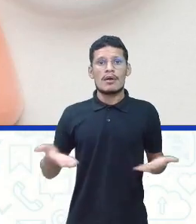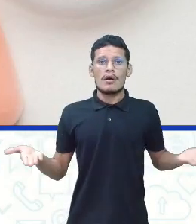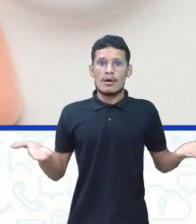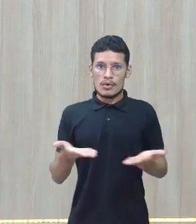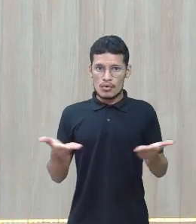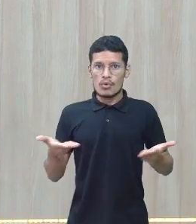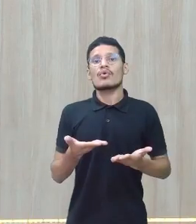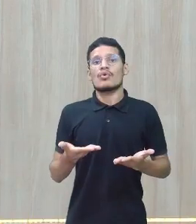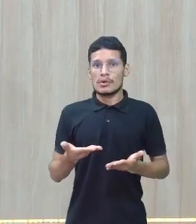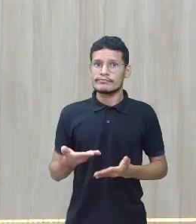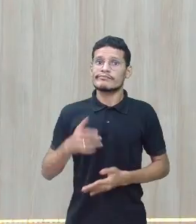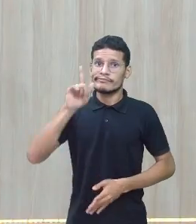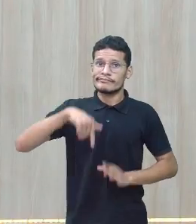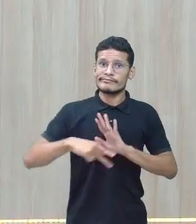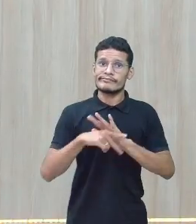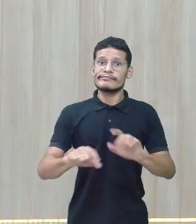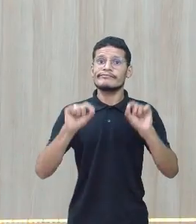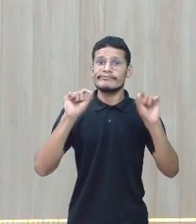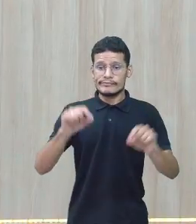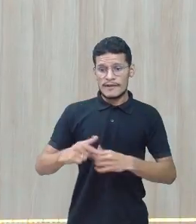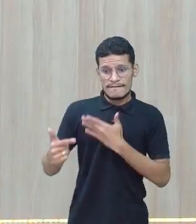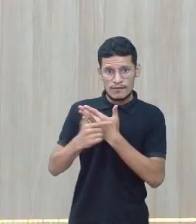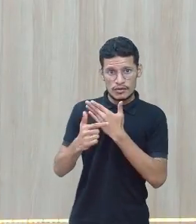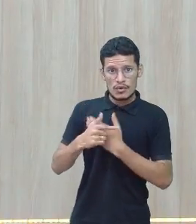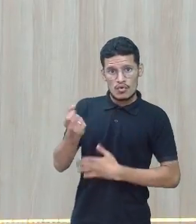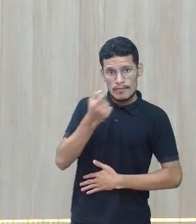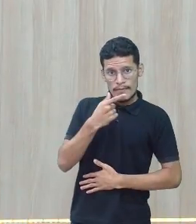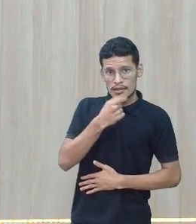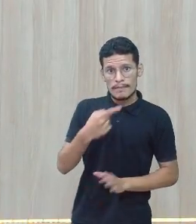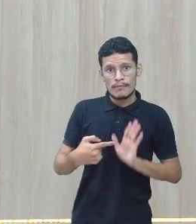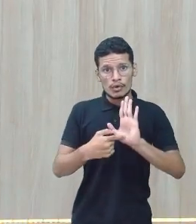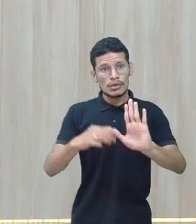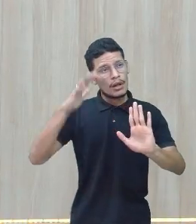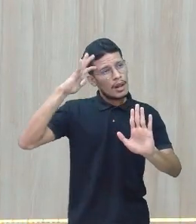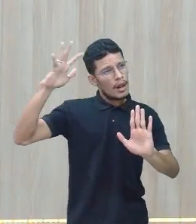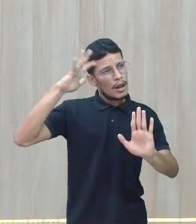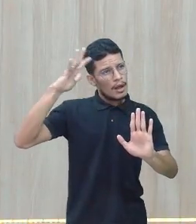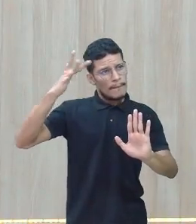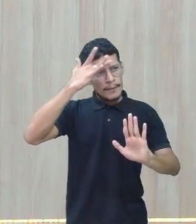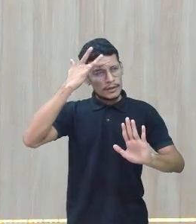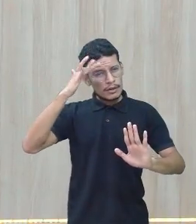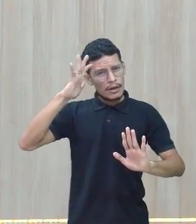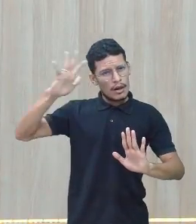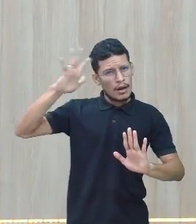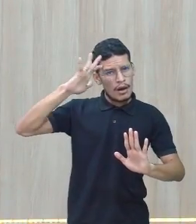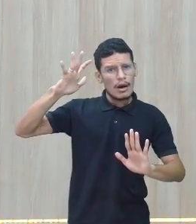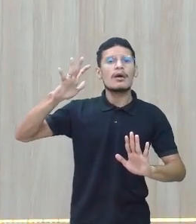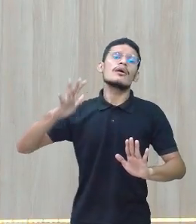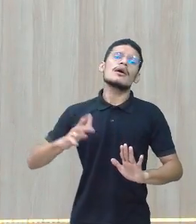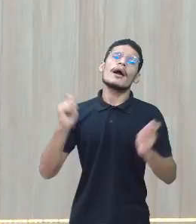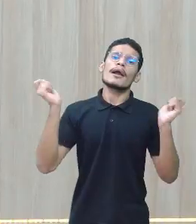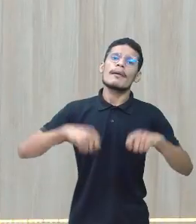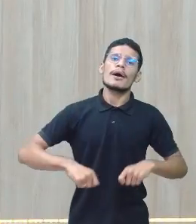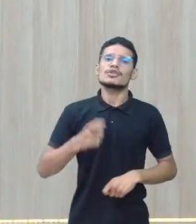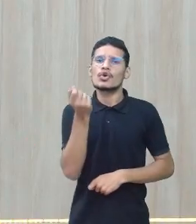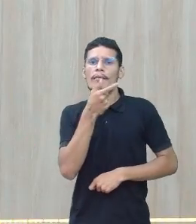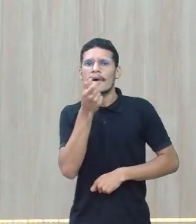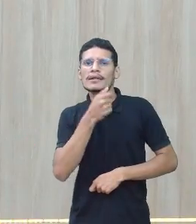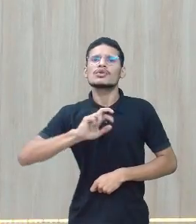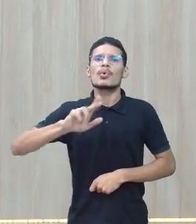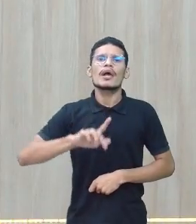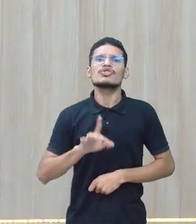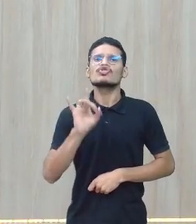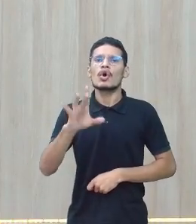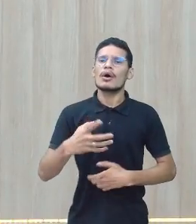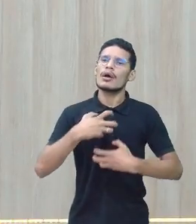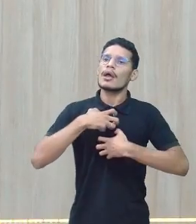é sempre papel ali da comédia tentar fazer alguma reflexão que coloque as pessoas para pensar que a comédia ela não é apenas fazer rir,